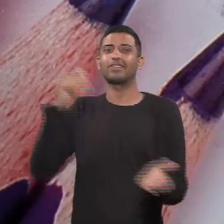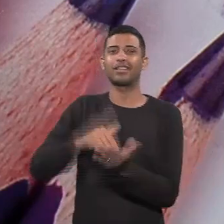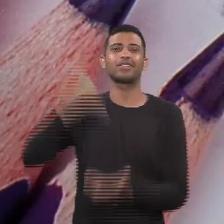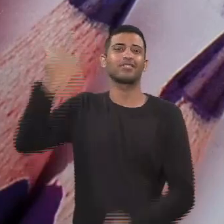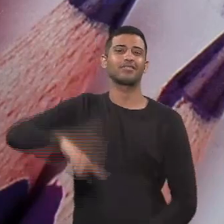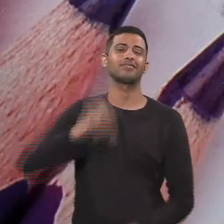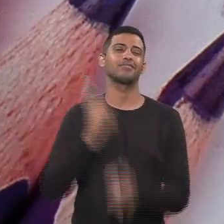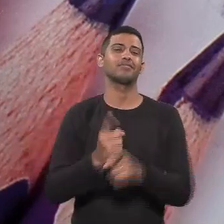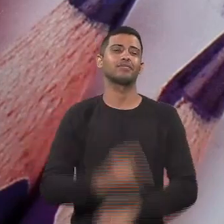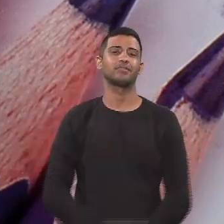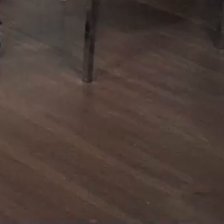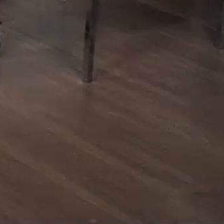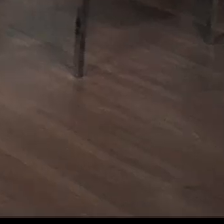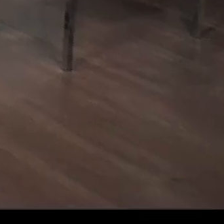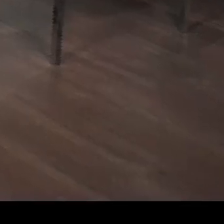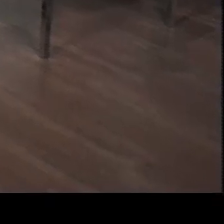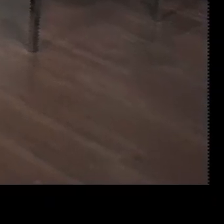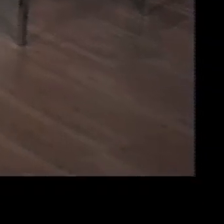eu e até lá.